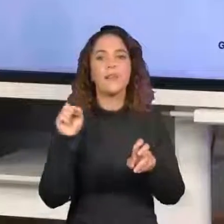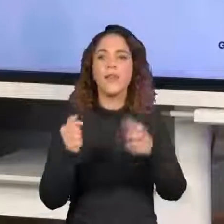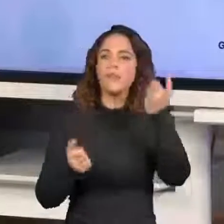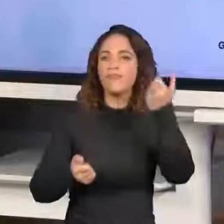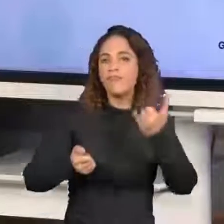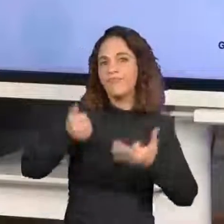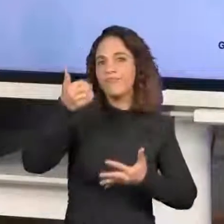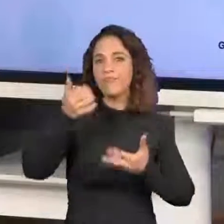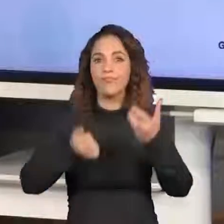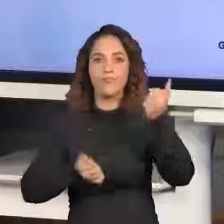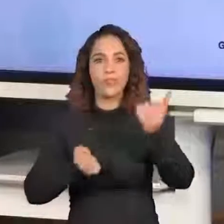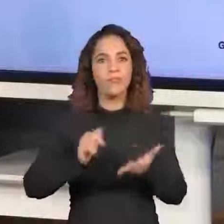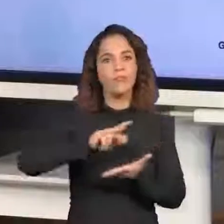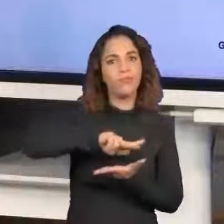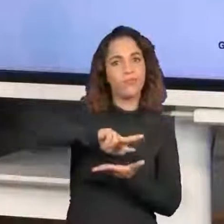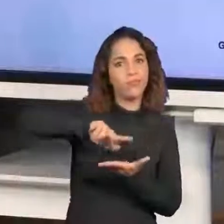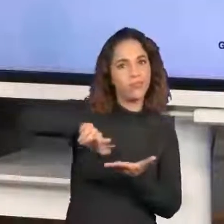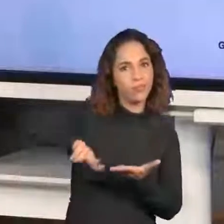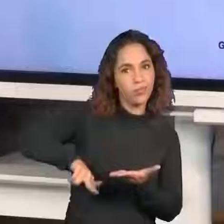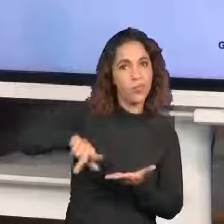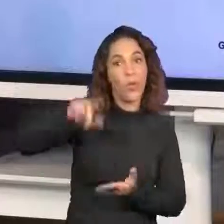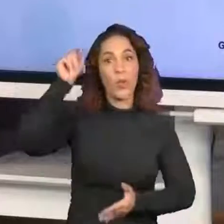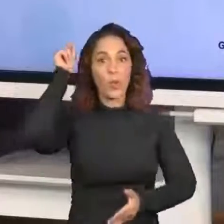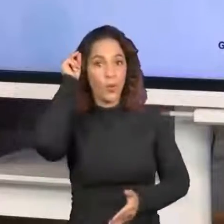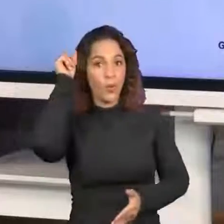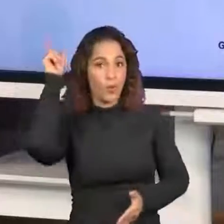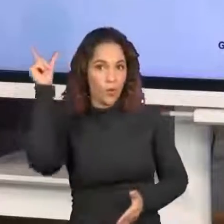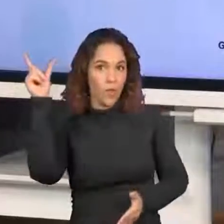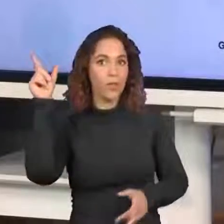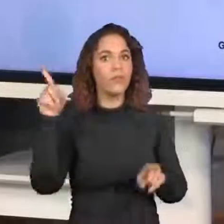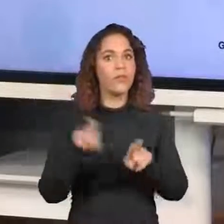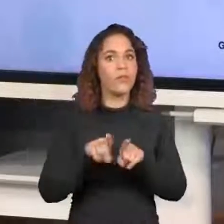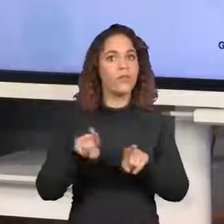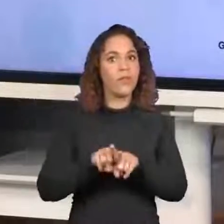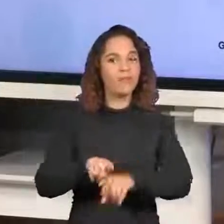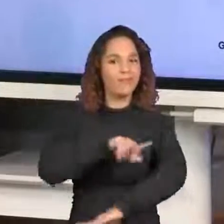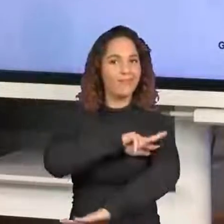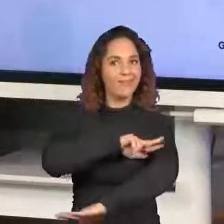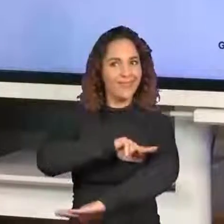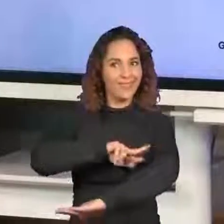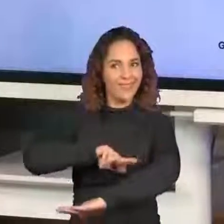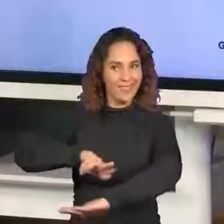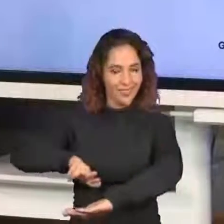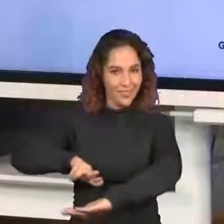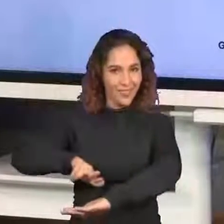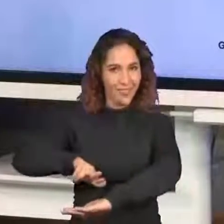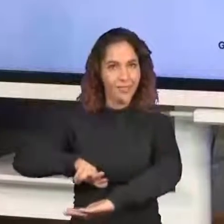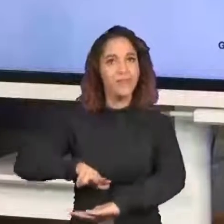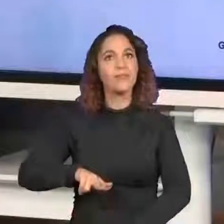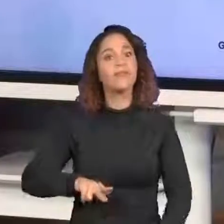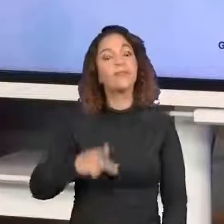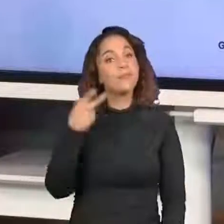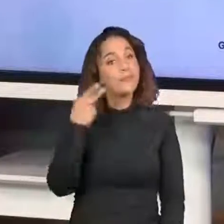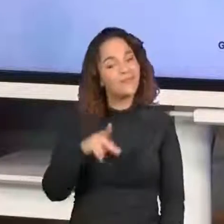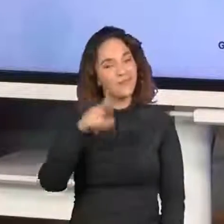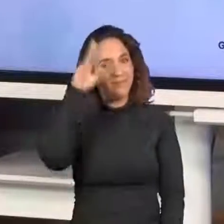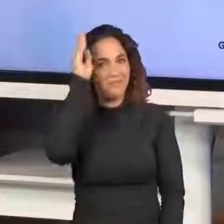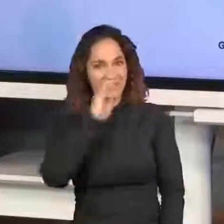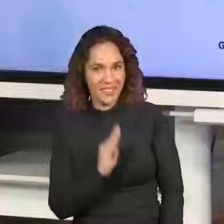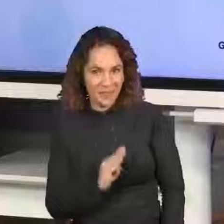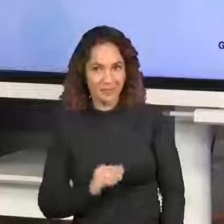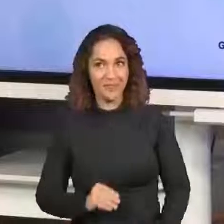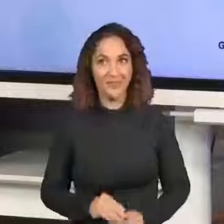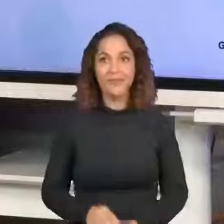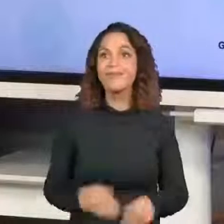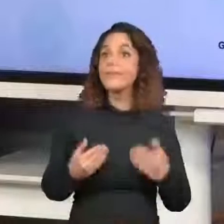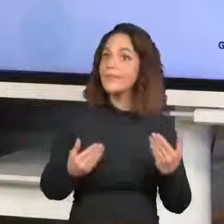toda a multiplicidade cultural e étnica que nós temos no nosso país.